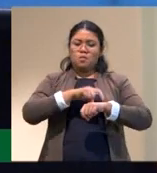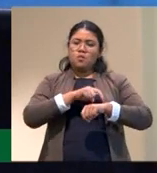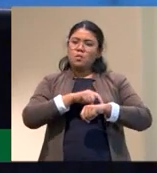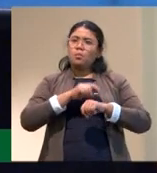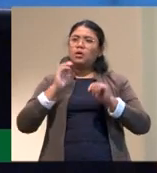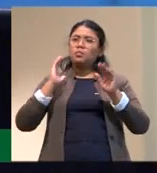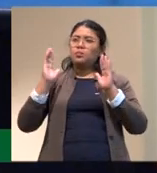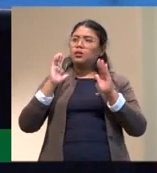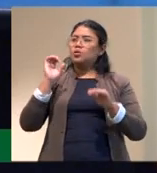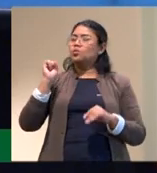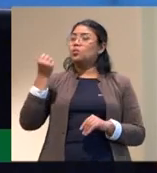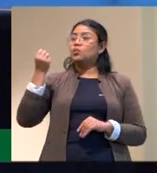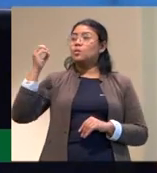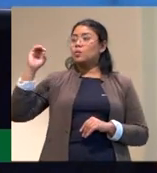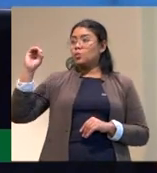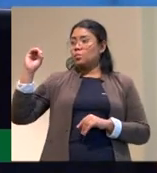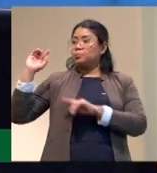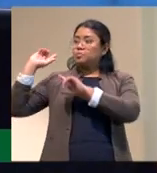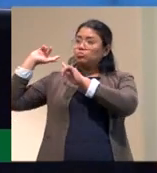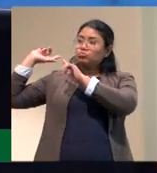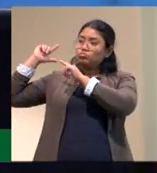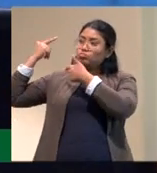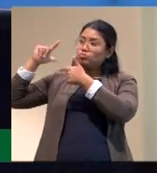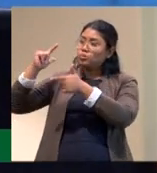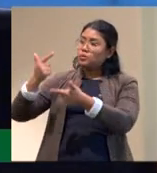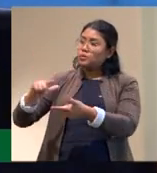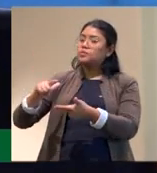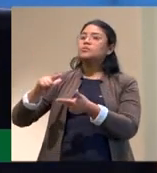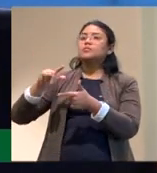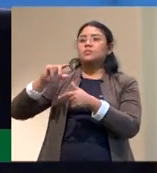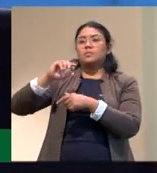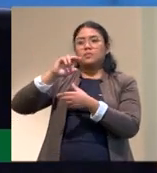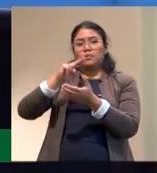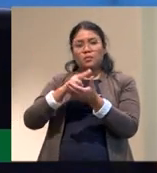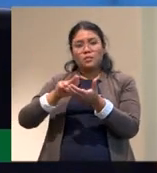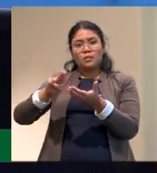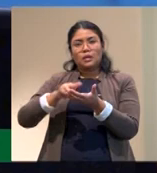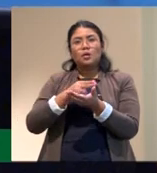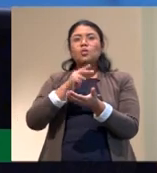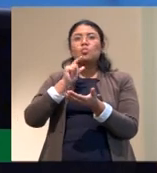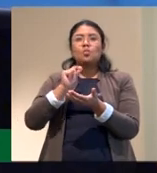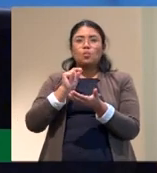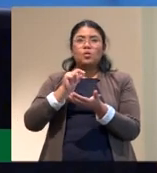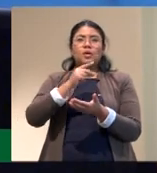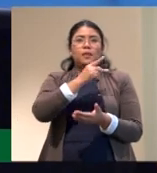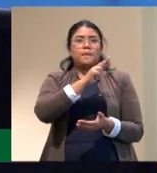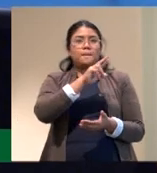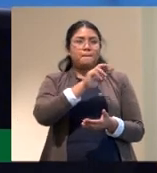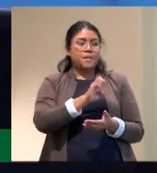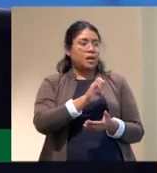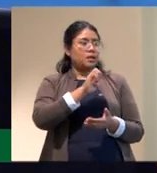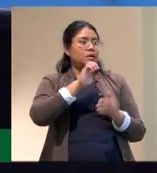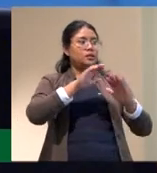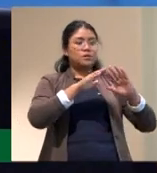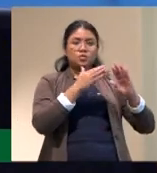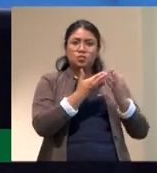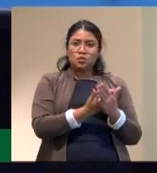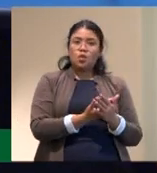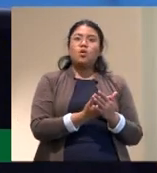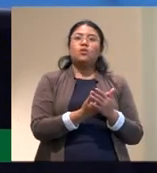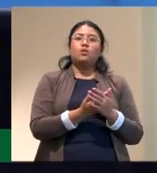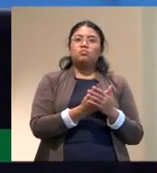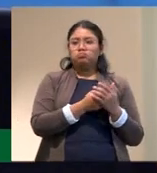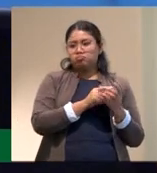anos 80, a tradição da educação infantil era meramente a pré-escola preparar para a